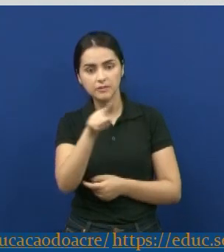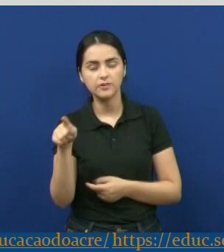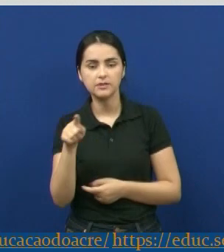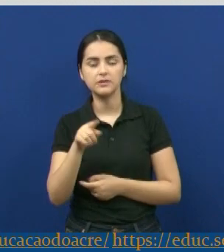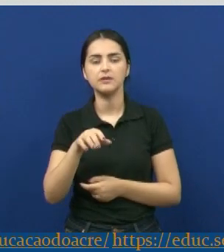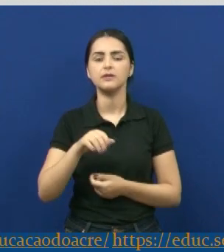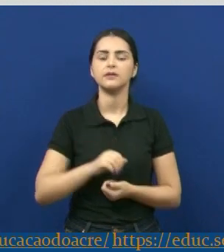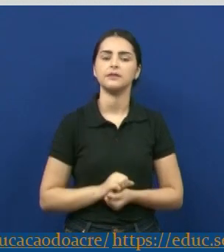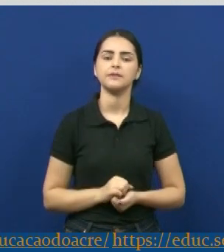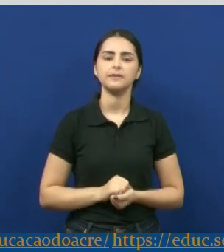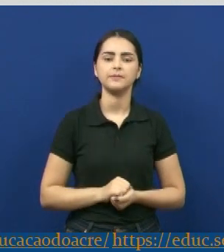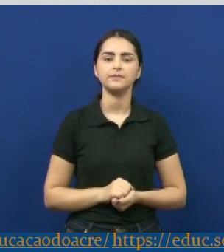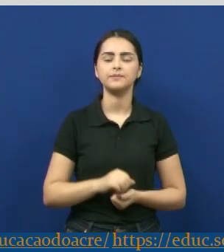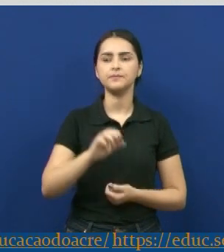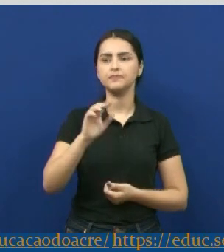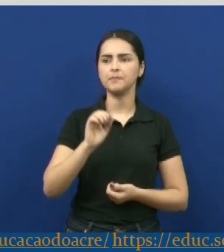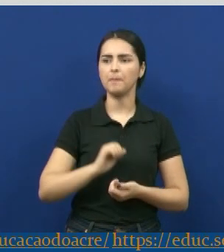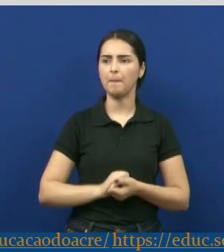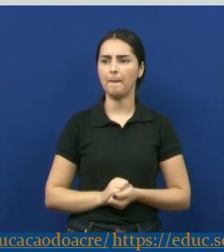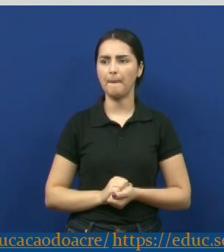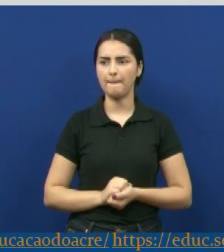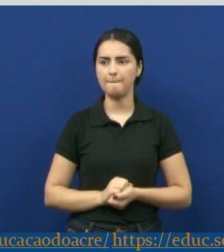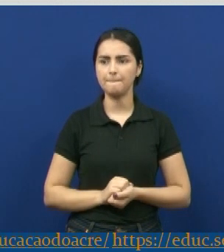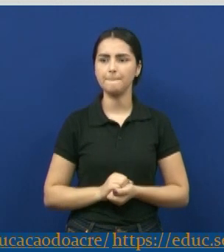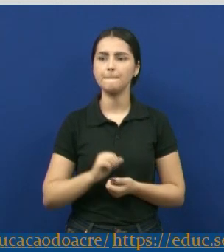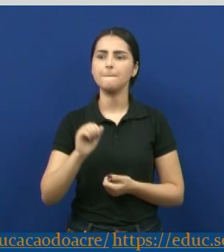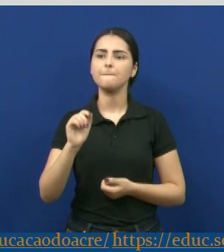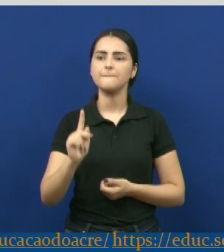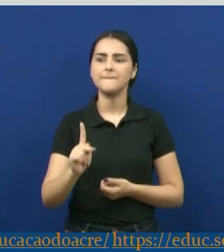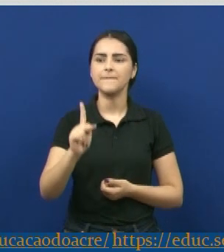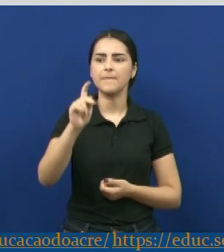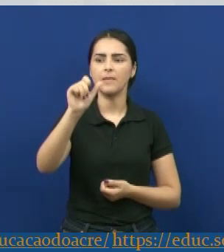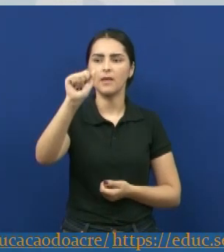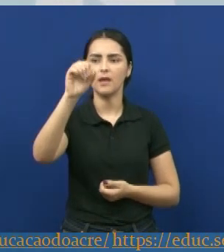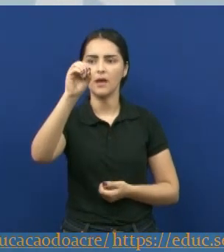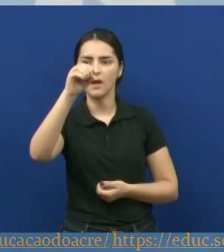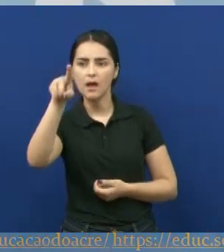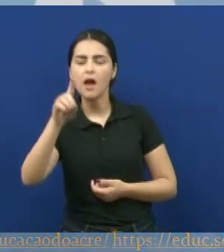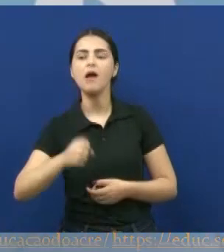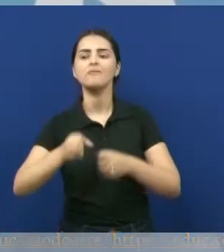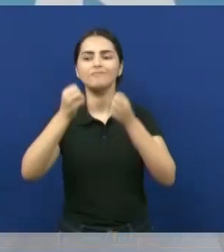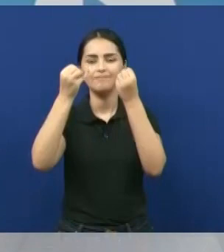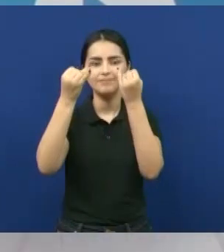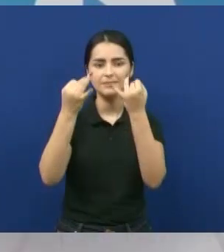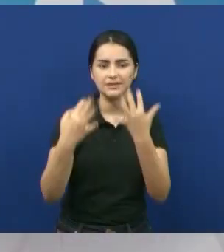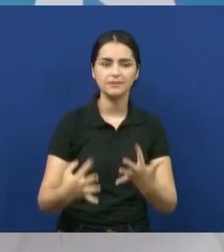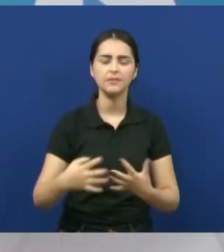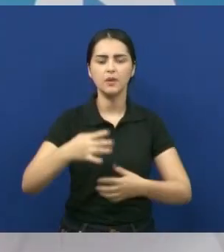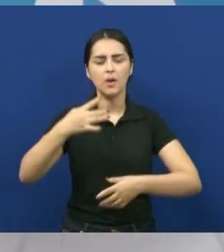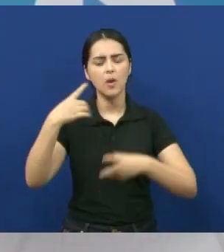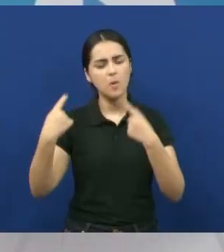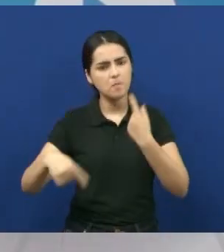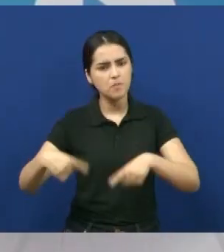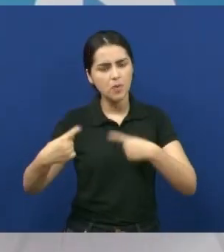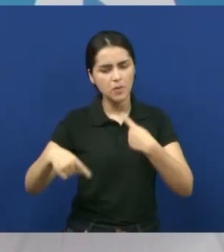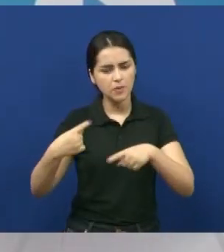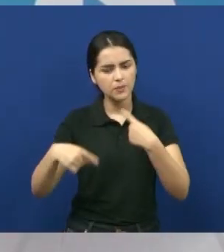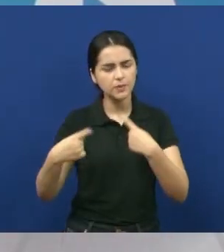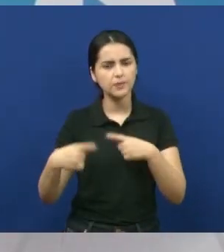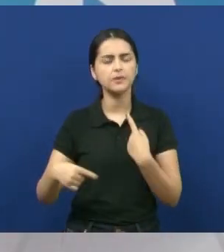do alemão Carl Schmitt. Ele diz que política, o poder político, é